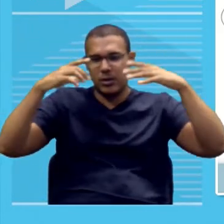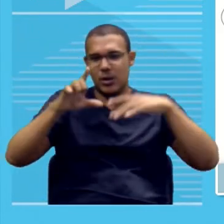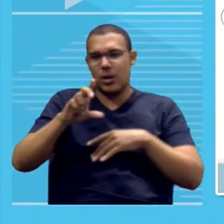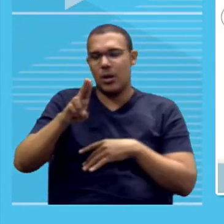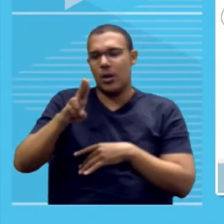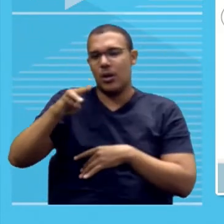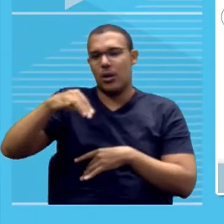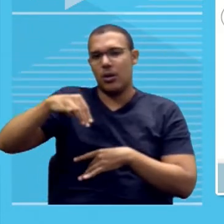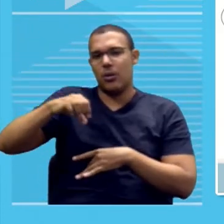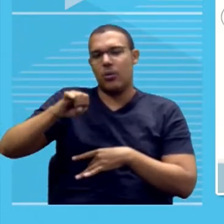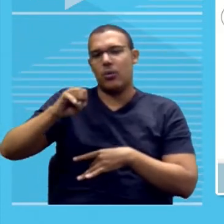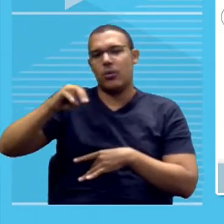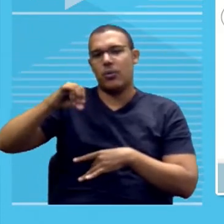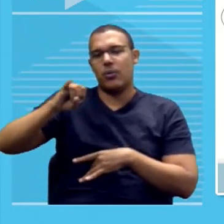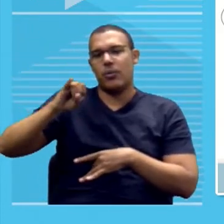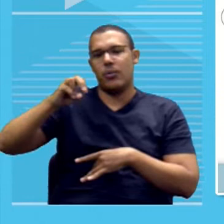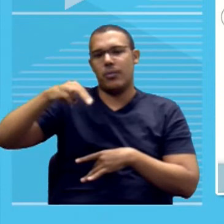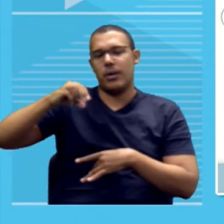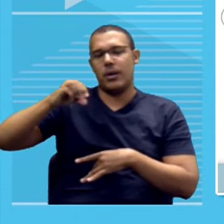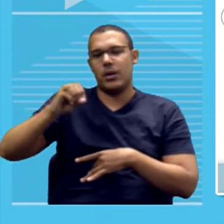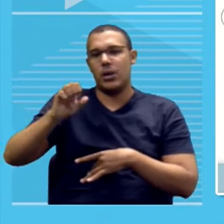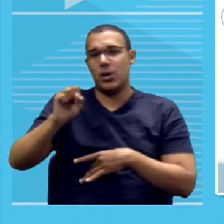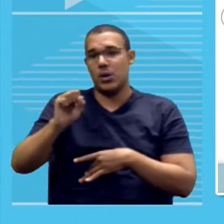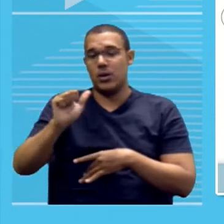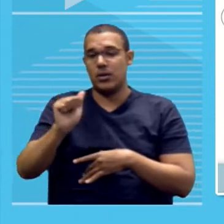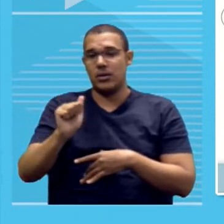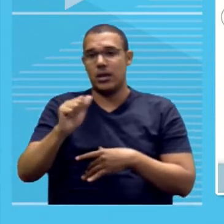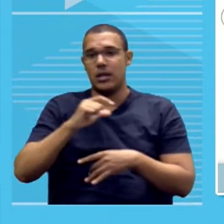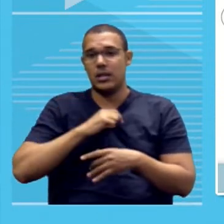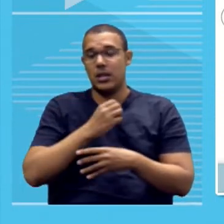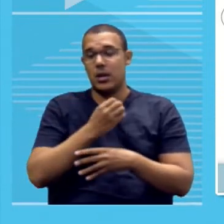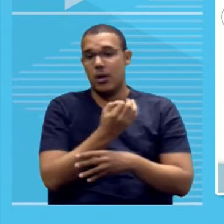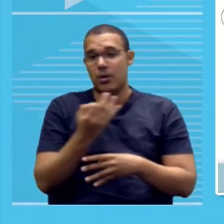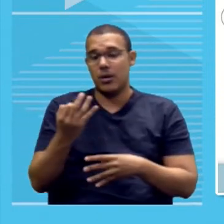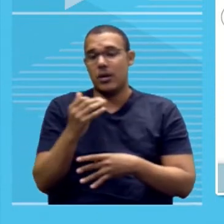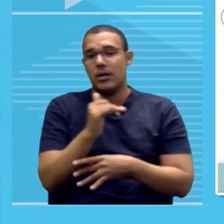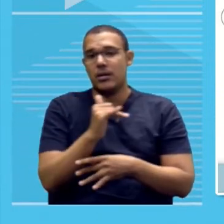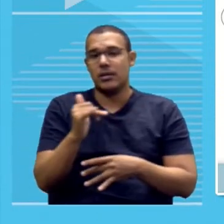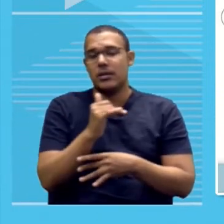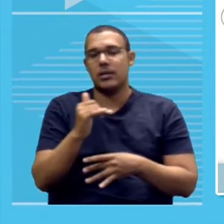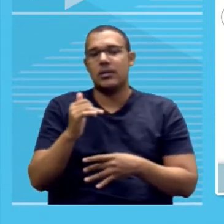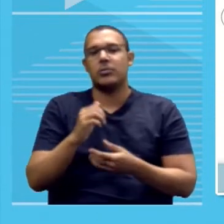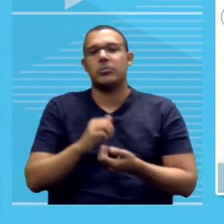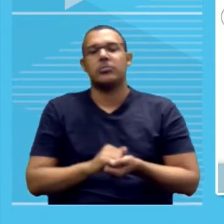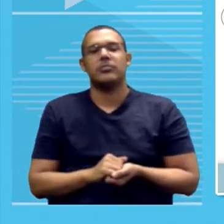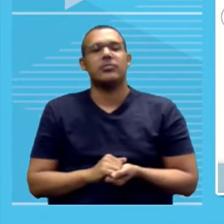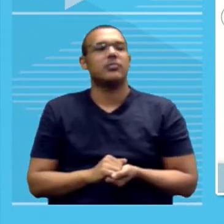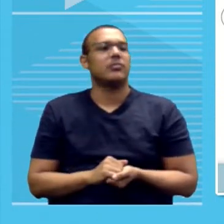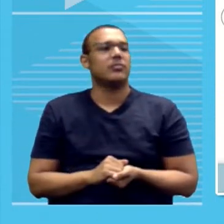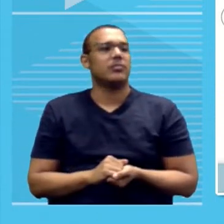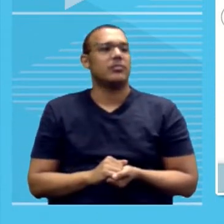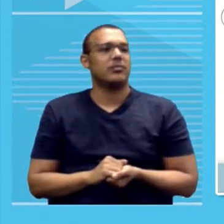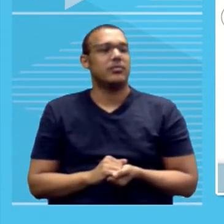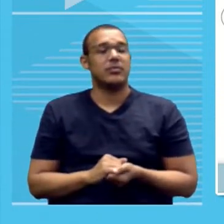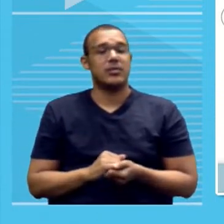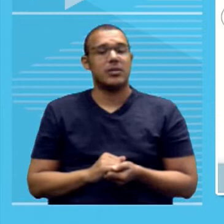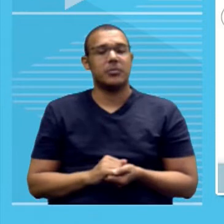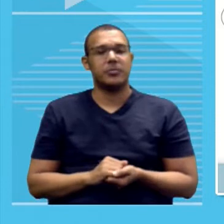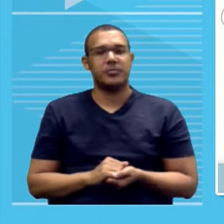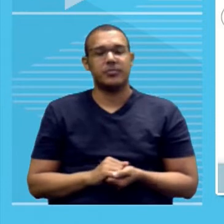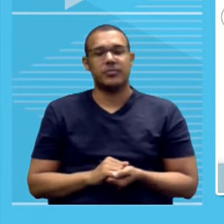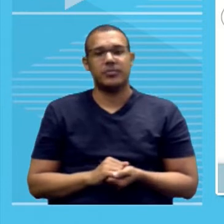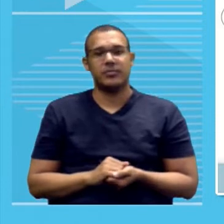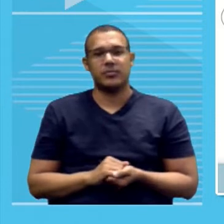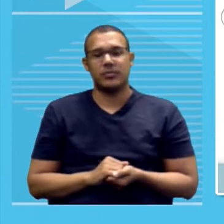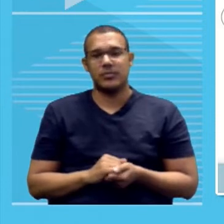branquinhas, elas têm uma quantidade de energia luminosa. O que significa ter 60 watts?